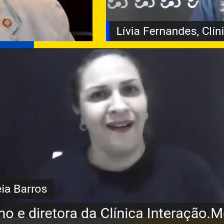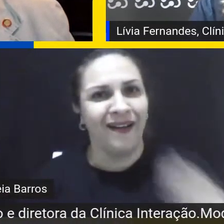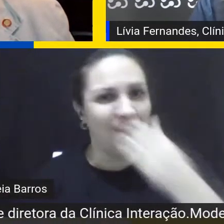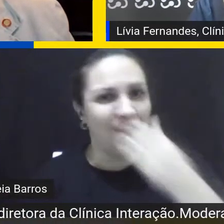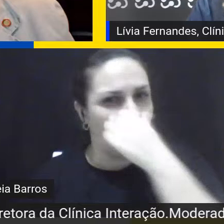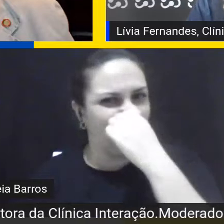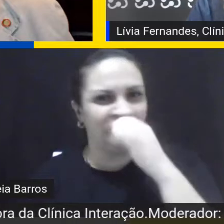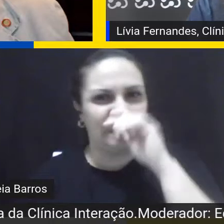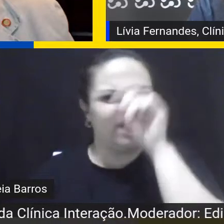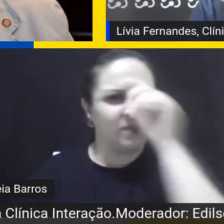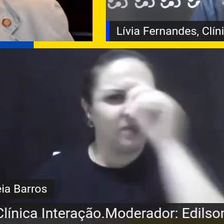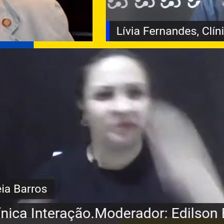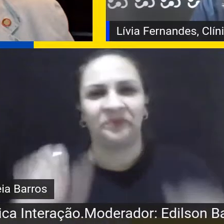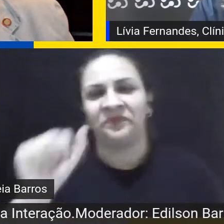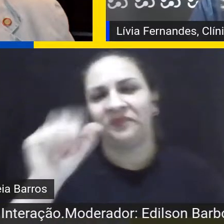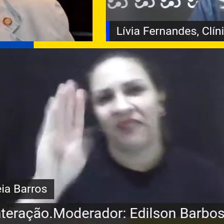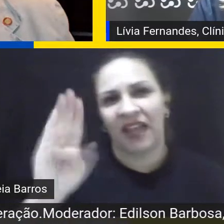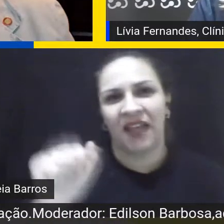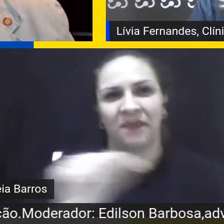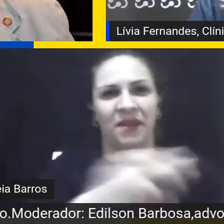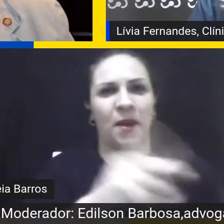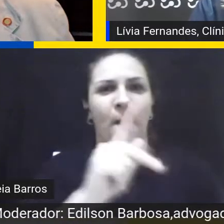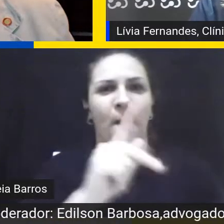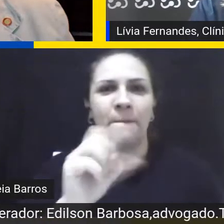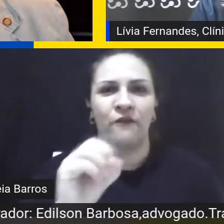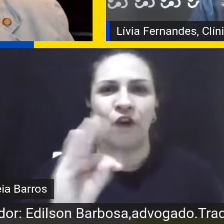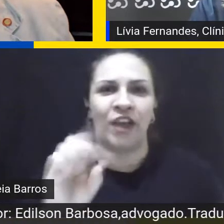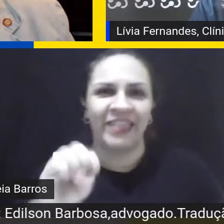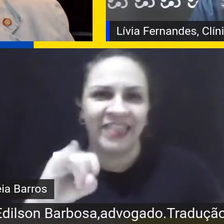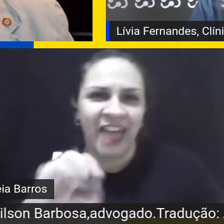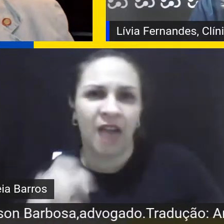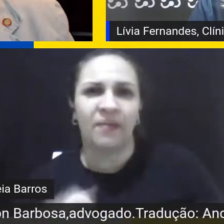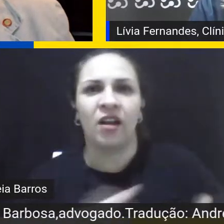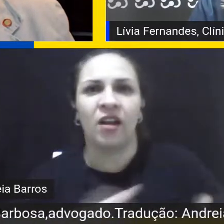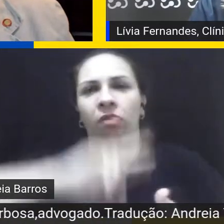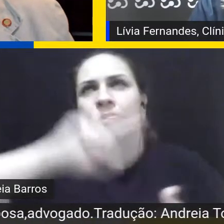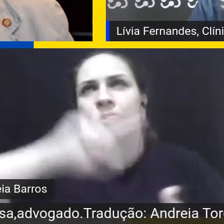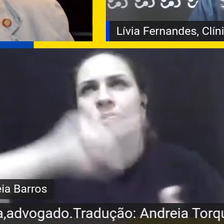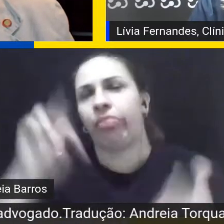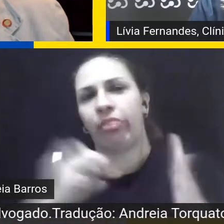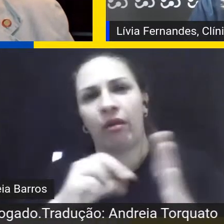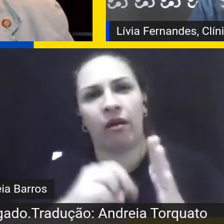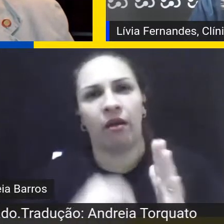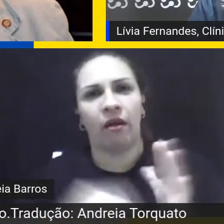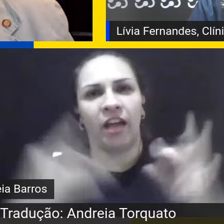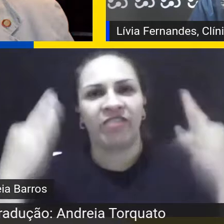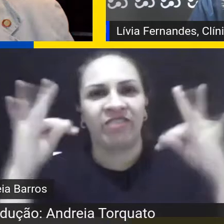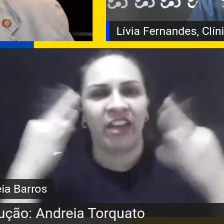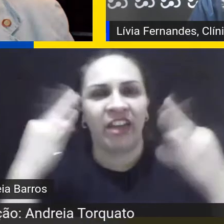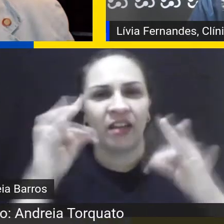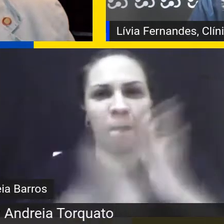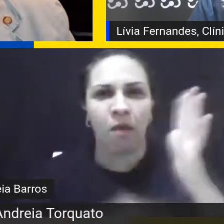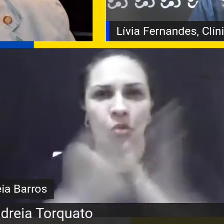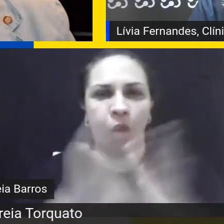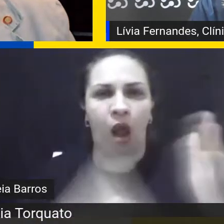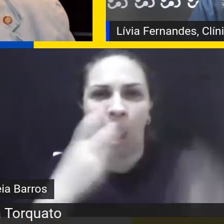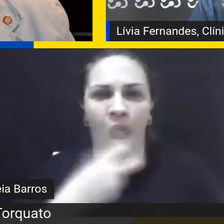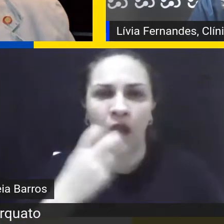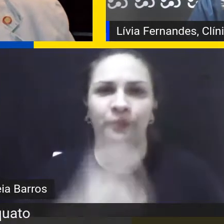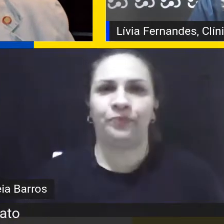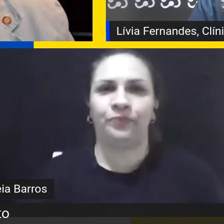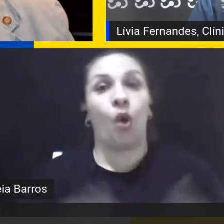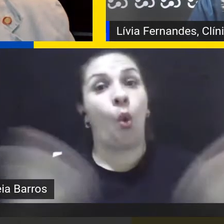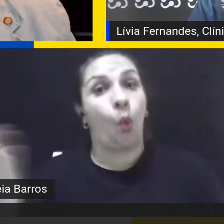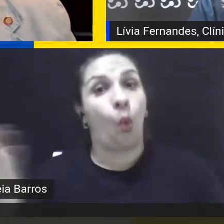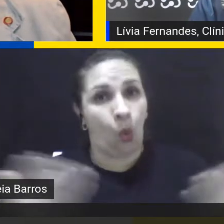ABA, Denver, Floor Time, tem várias, né? Então, assim, hoje a gente já dispõe de